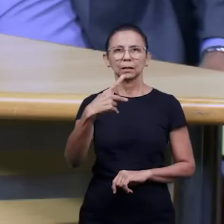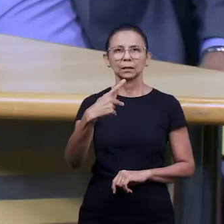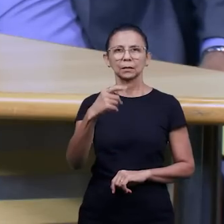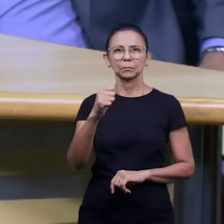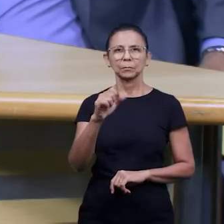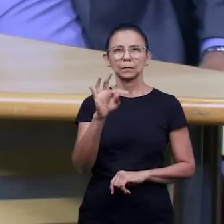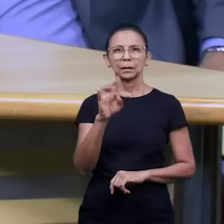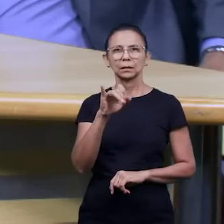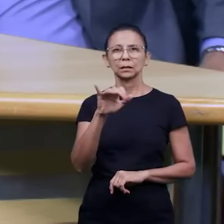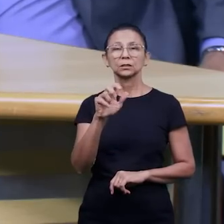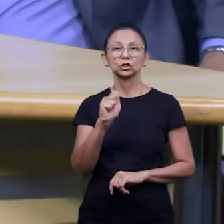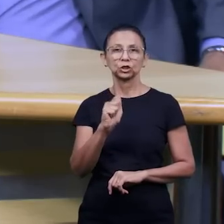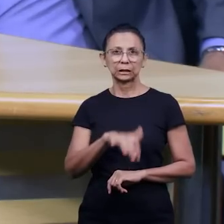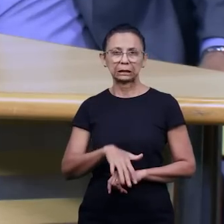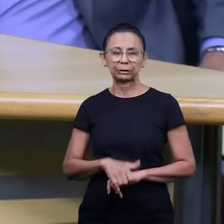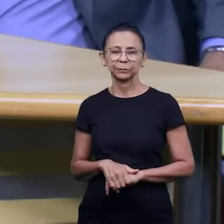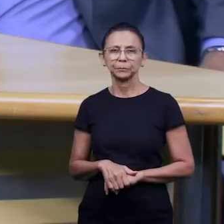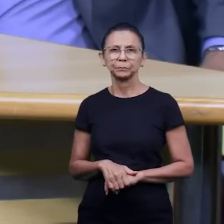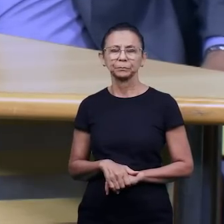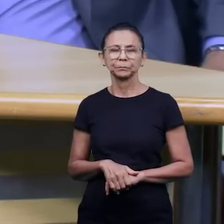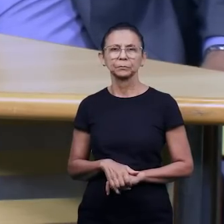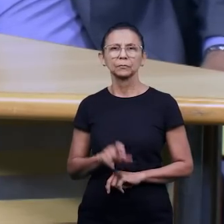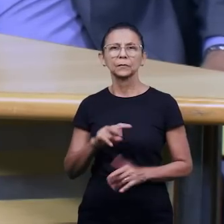vista espiritual o que significam.